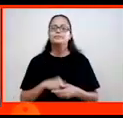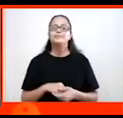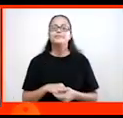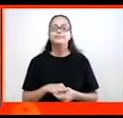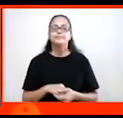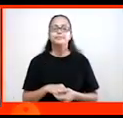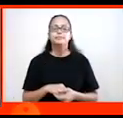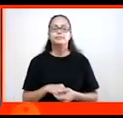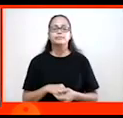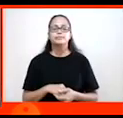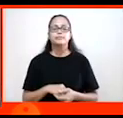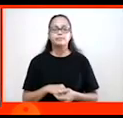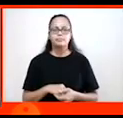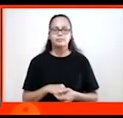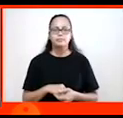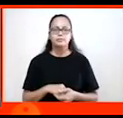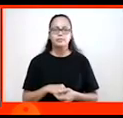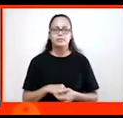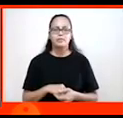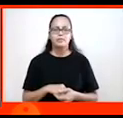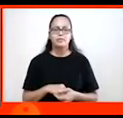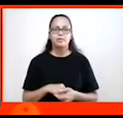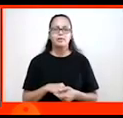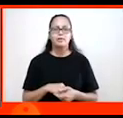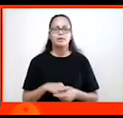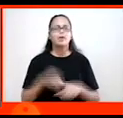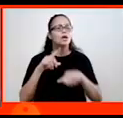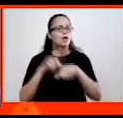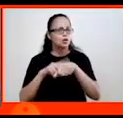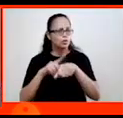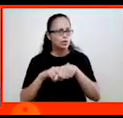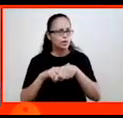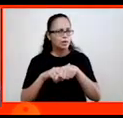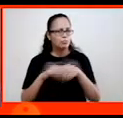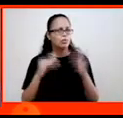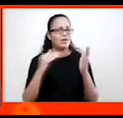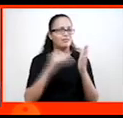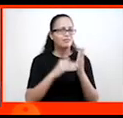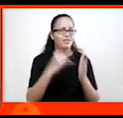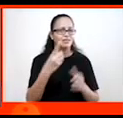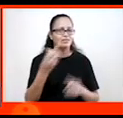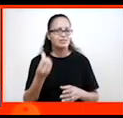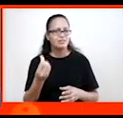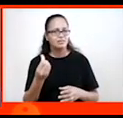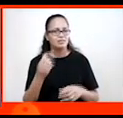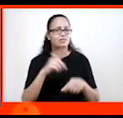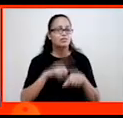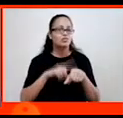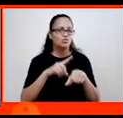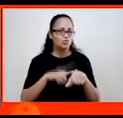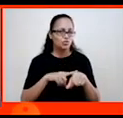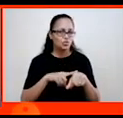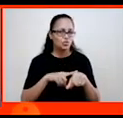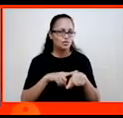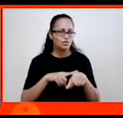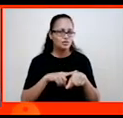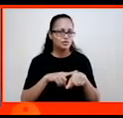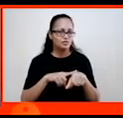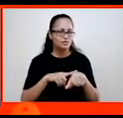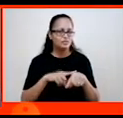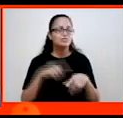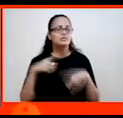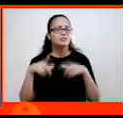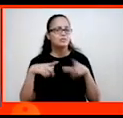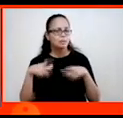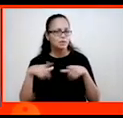noite. E as jornadas semanais eram de até 16 horas diárias de trabalho. Se o dia tem 24 horas, né, ficavam 16